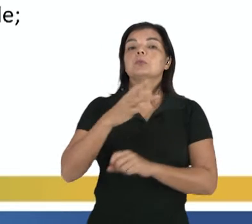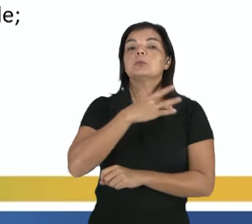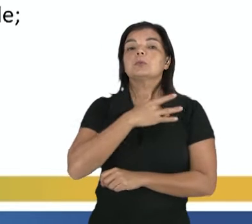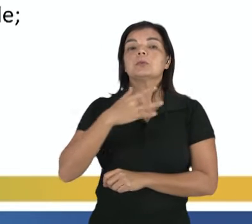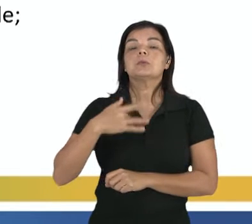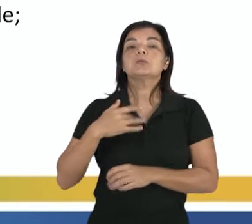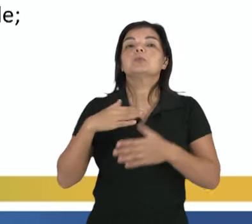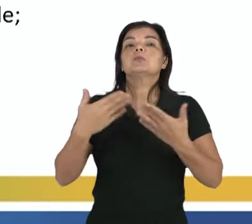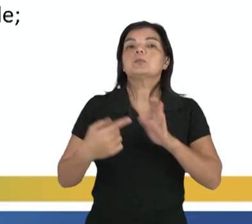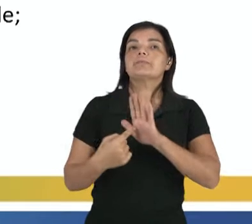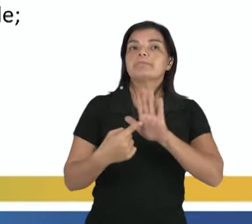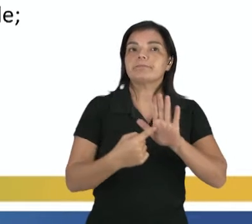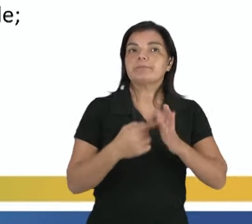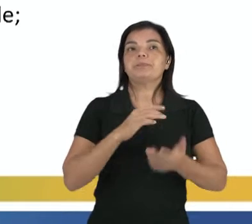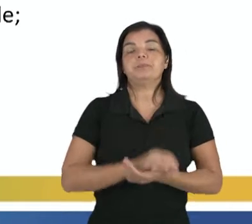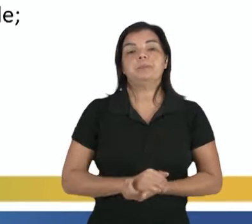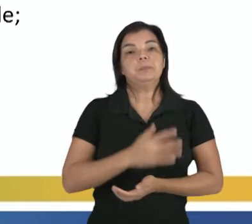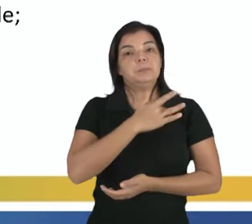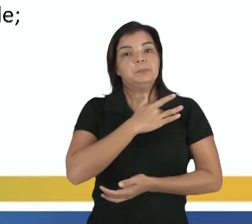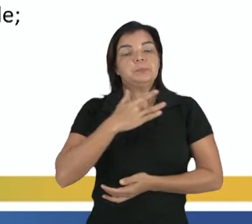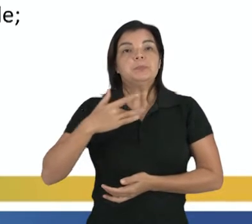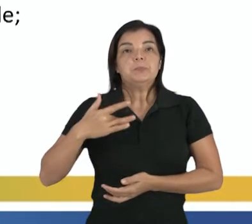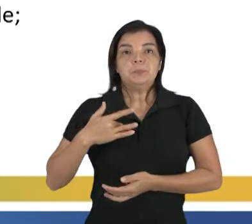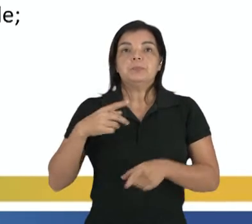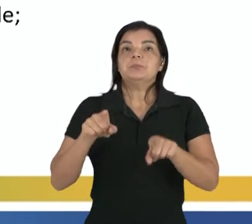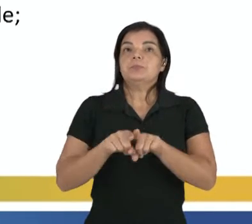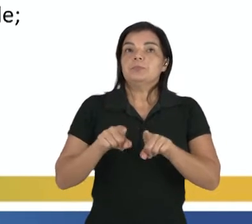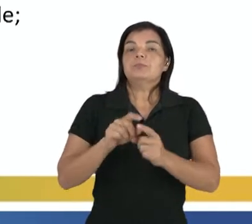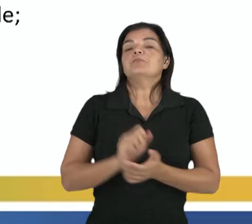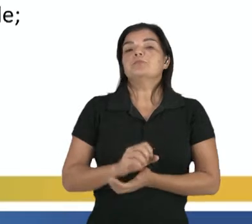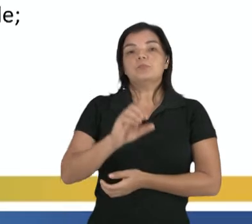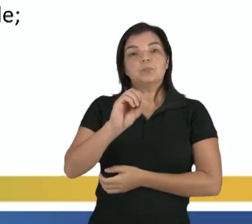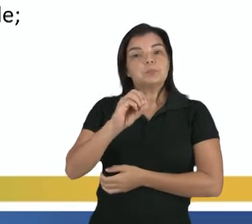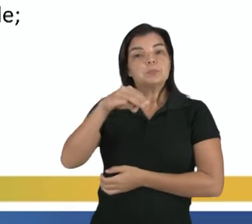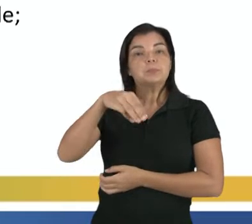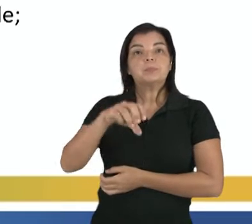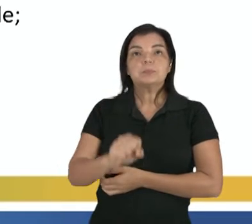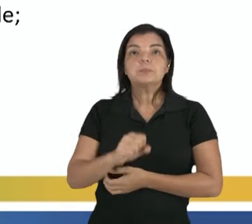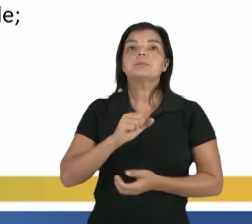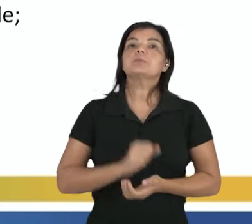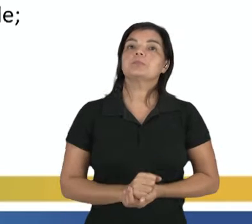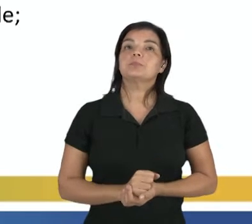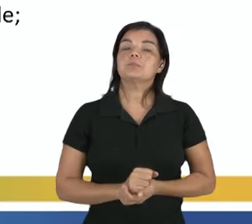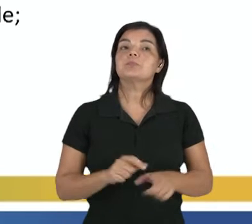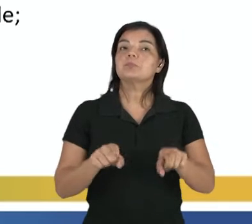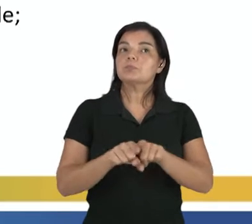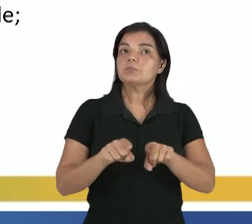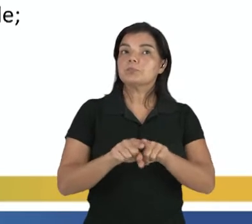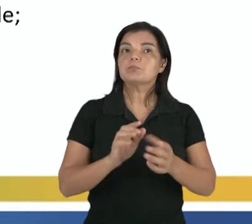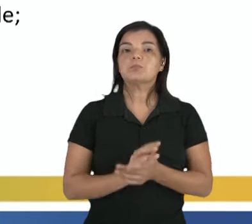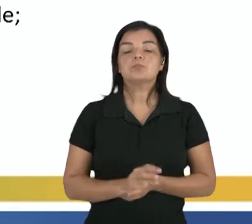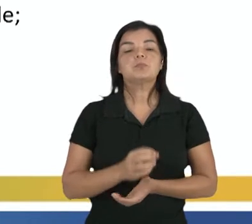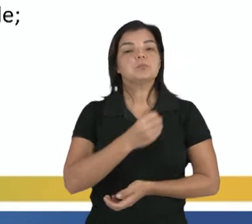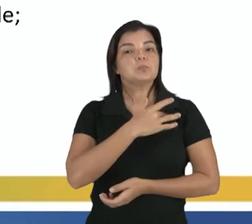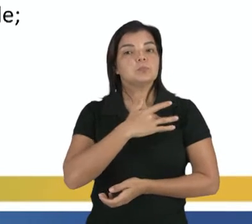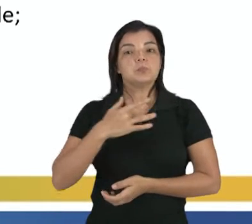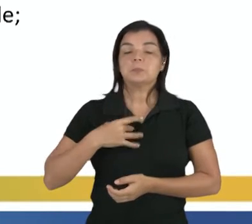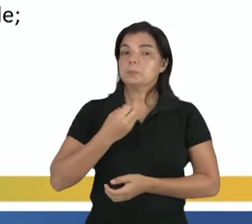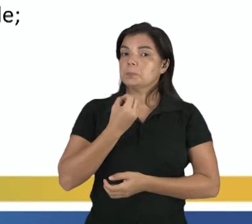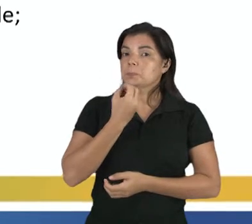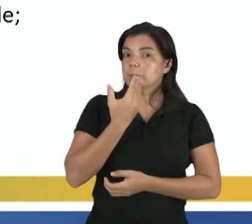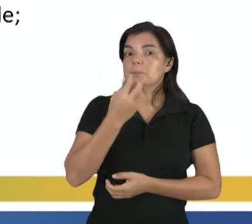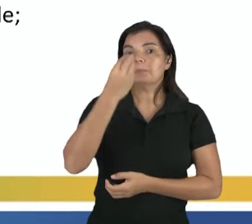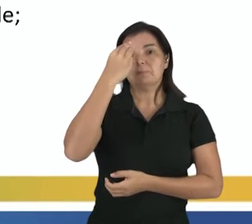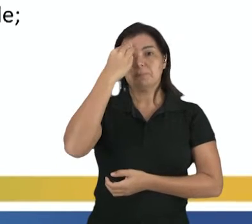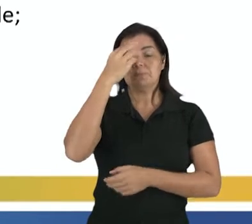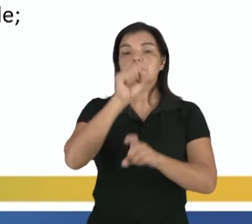são os indicadores? A saúde ela é definida, de acordo com a OMS, como um estado de completo bem-estar físico,